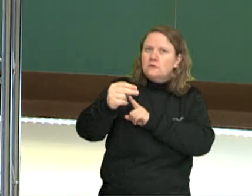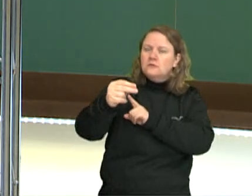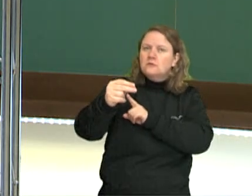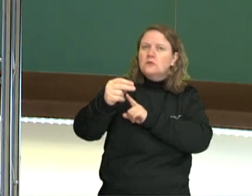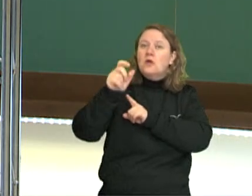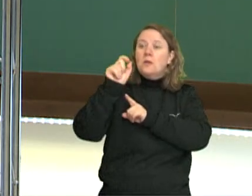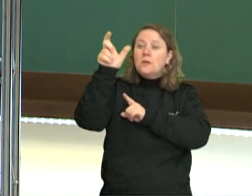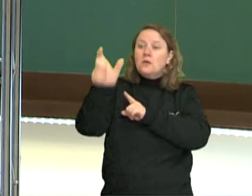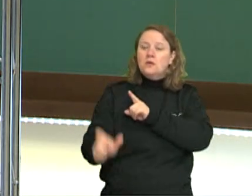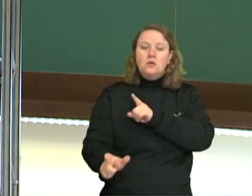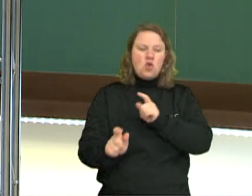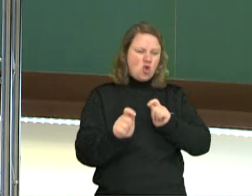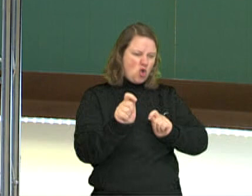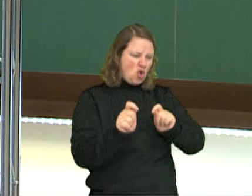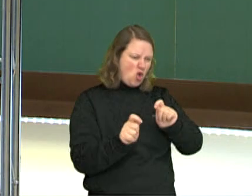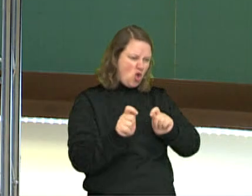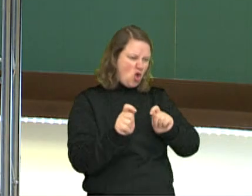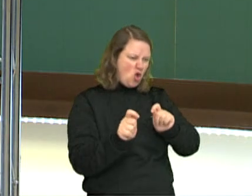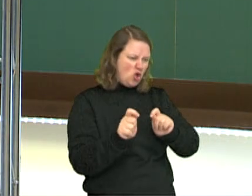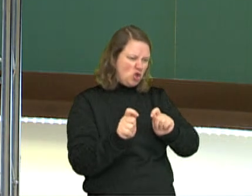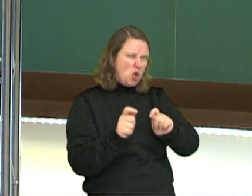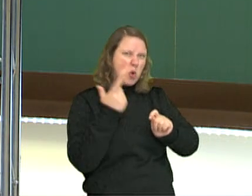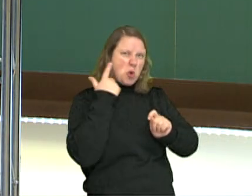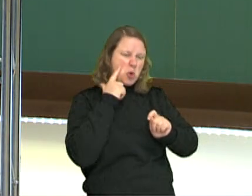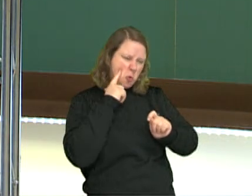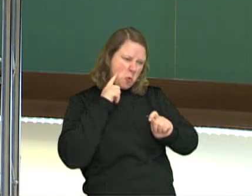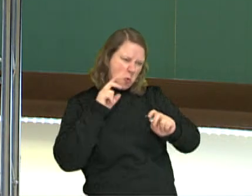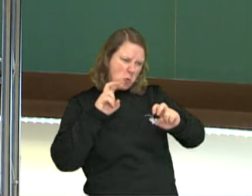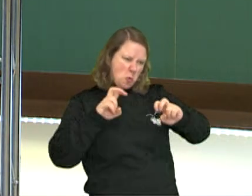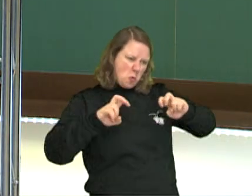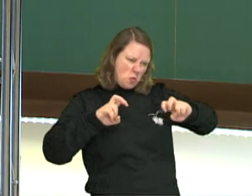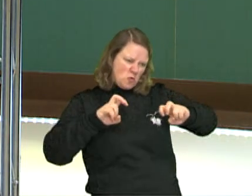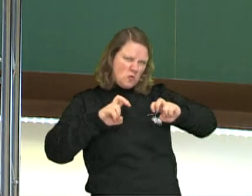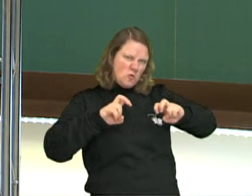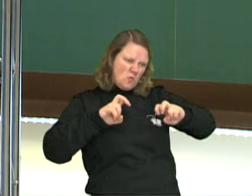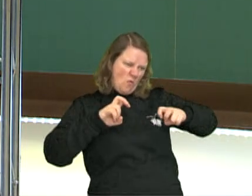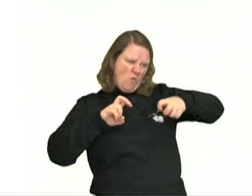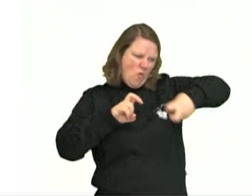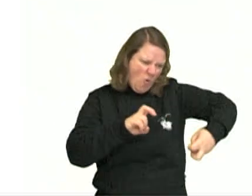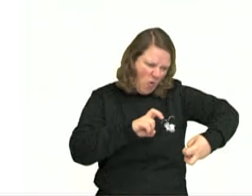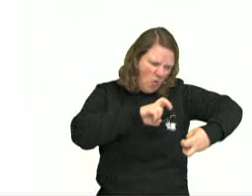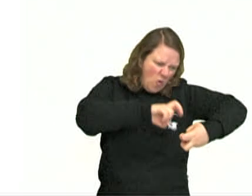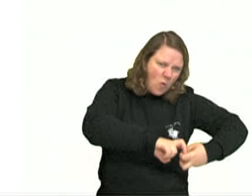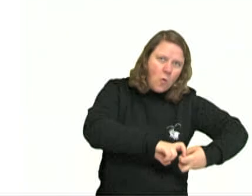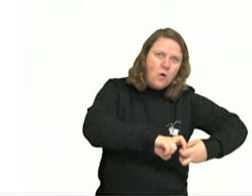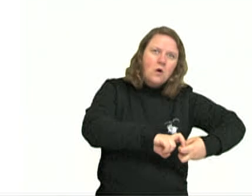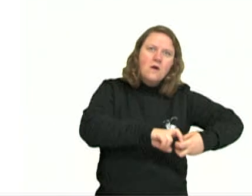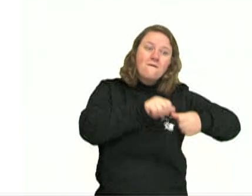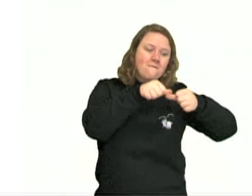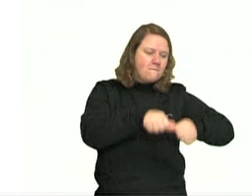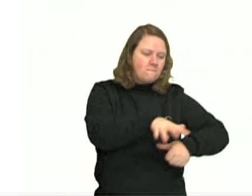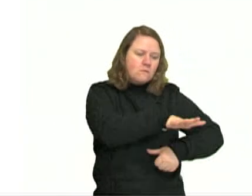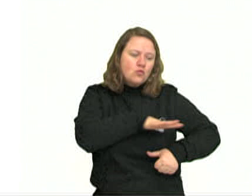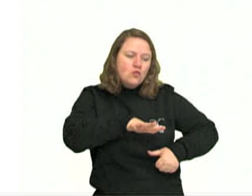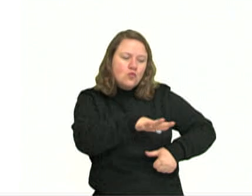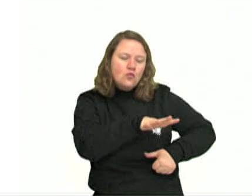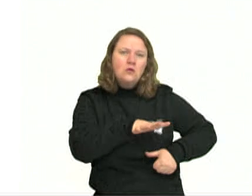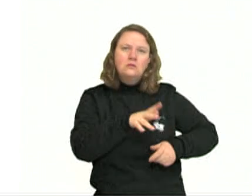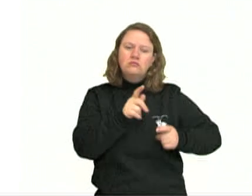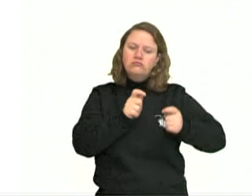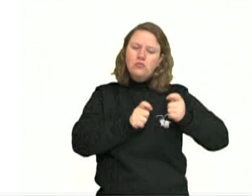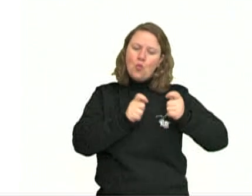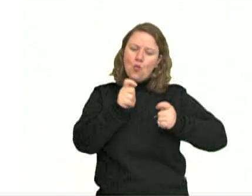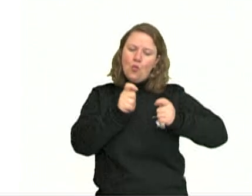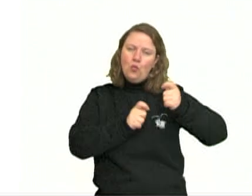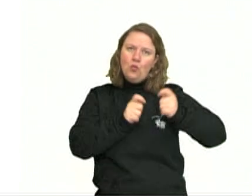vence quem dominar o oponente lançando-o no chão, mantendo seus ombros presos contra o tapete, controlando a luta